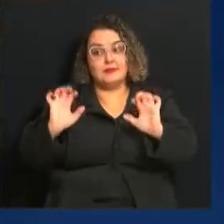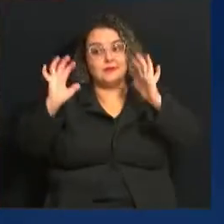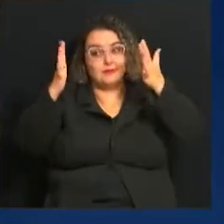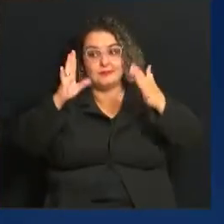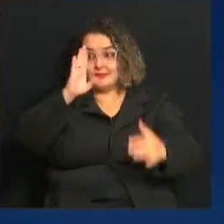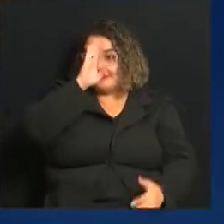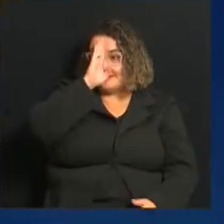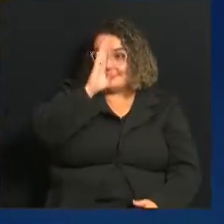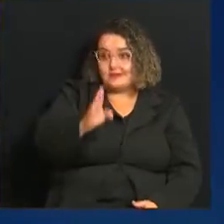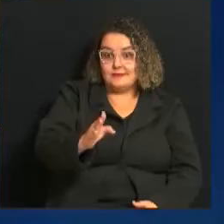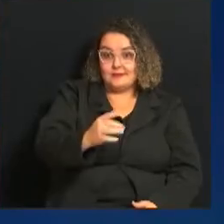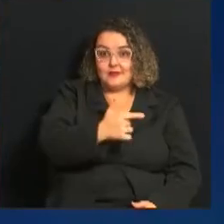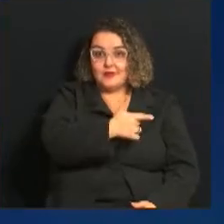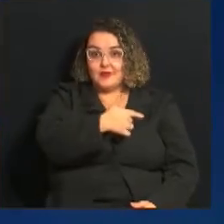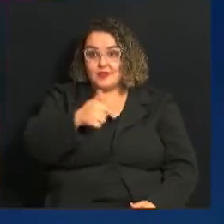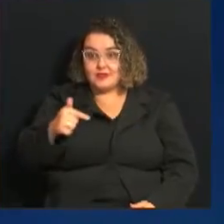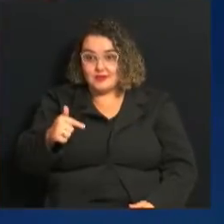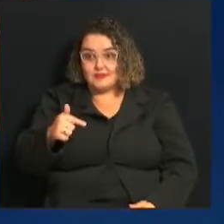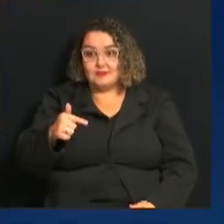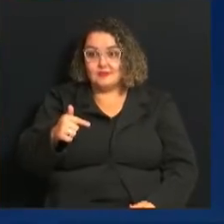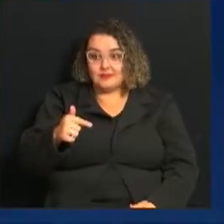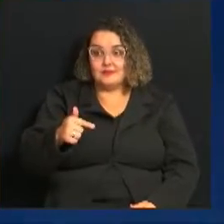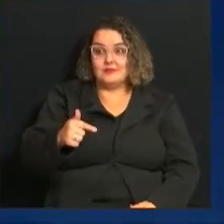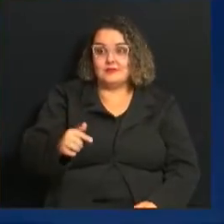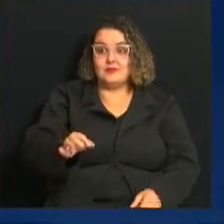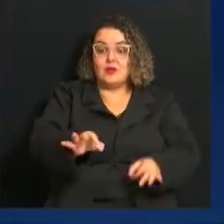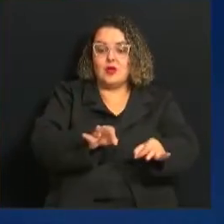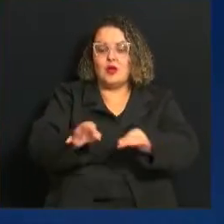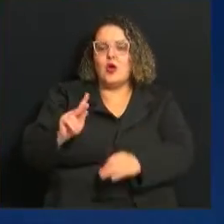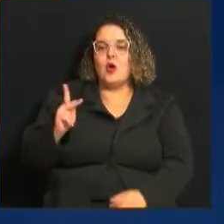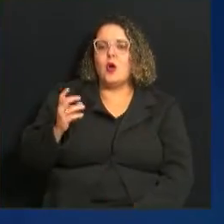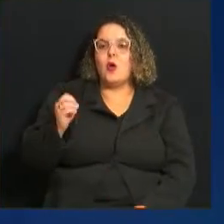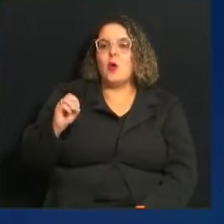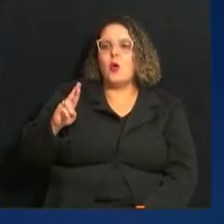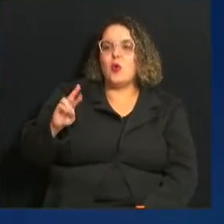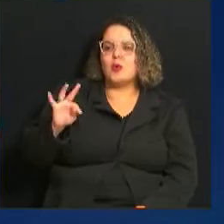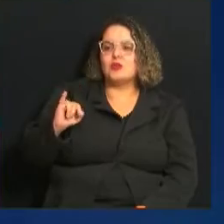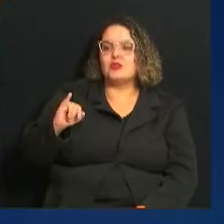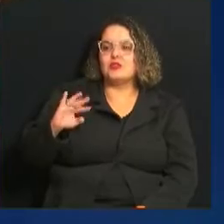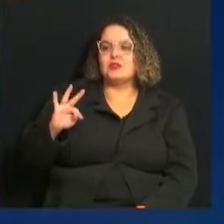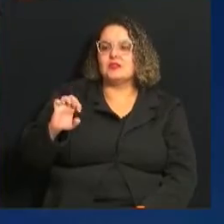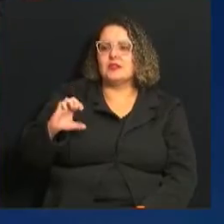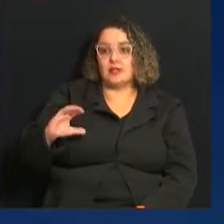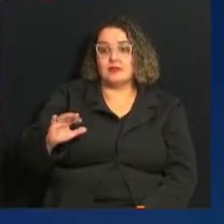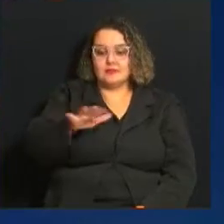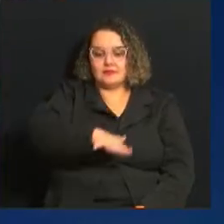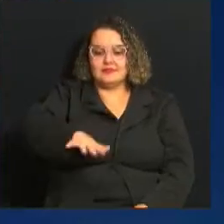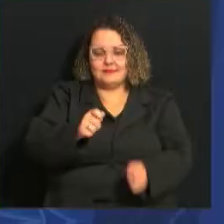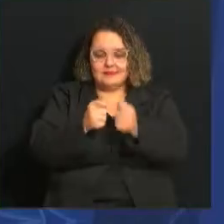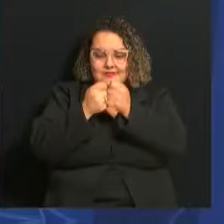da 27ª edição da Hortitec, a feira do setor agrícola.